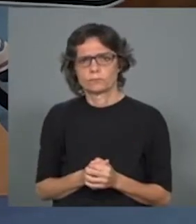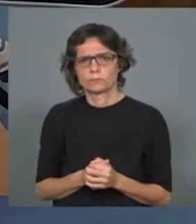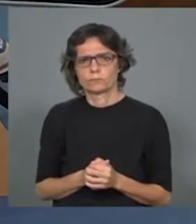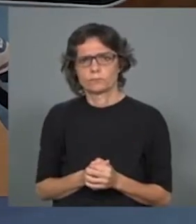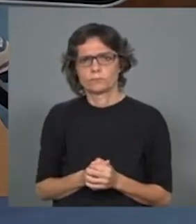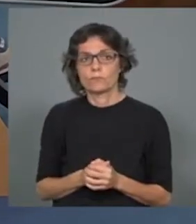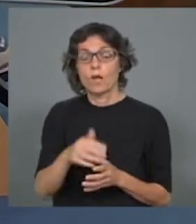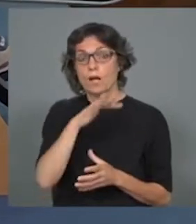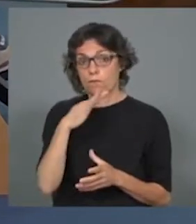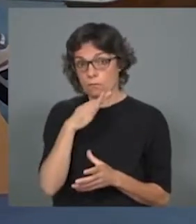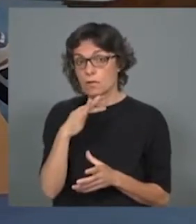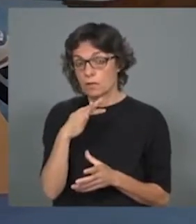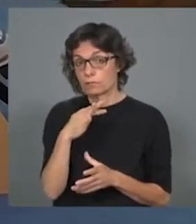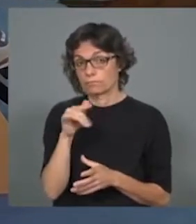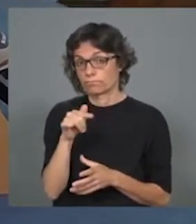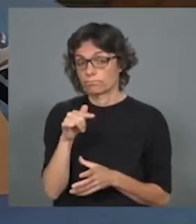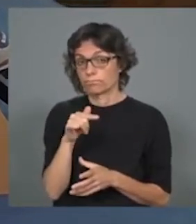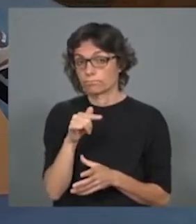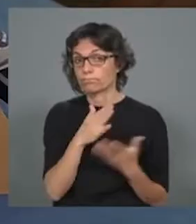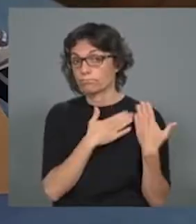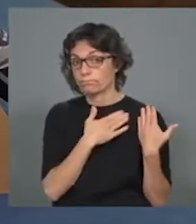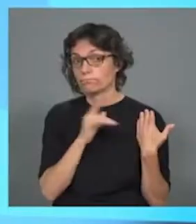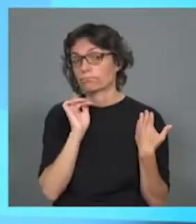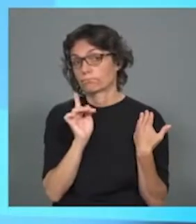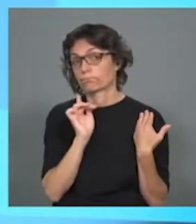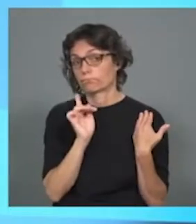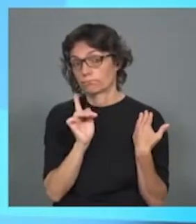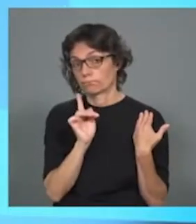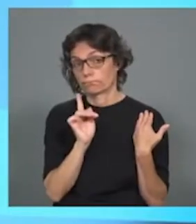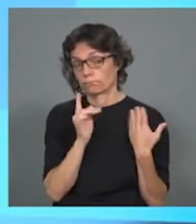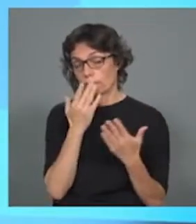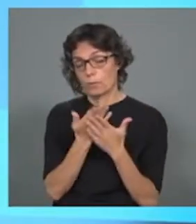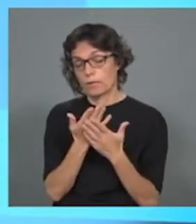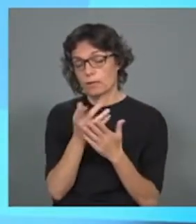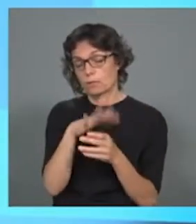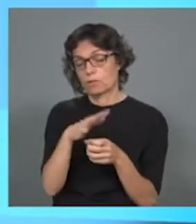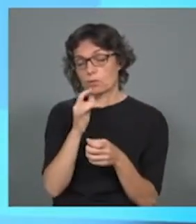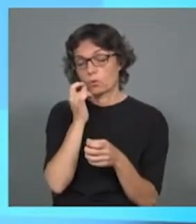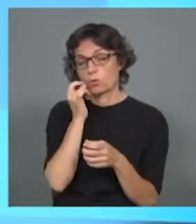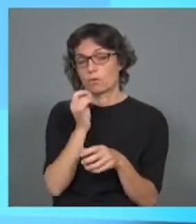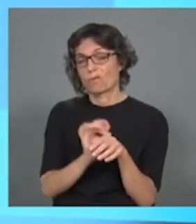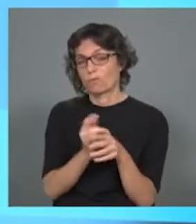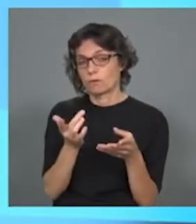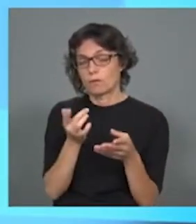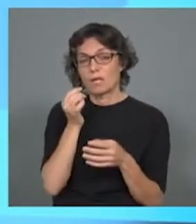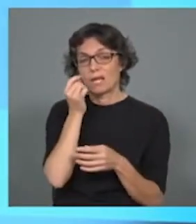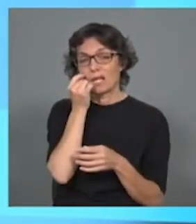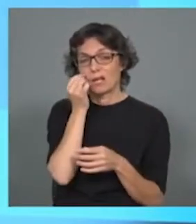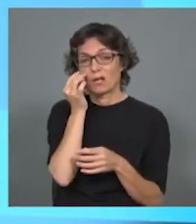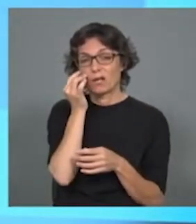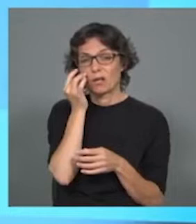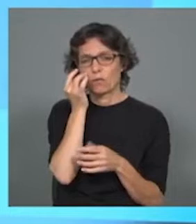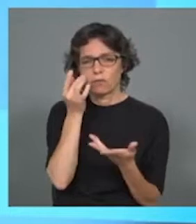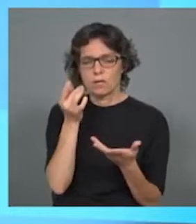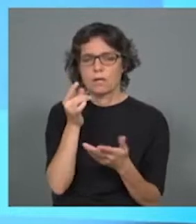A família tem sempre um papel importante em relação a qualquer vulnerabilidade, mas são sobretudo as pessoas mais